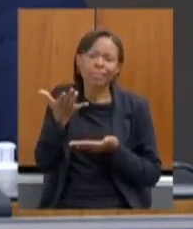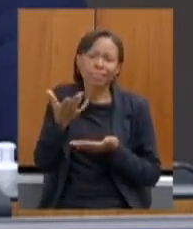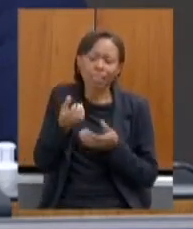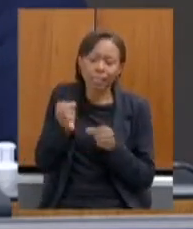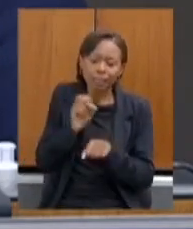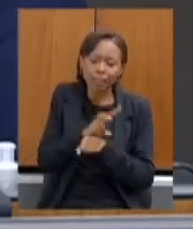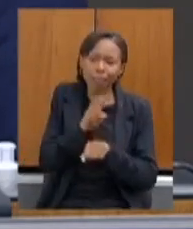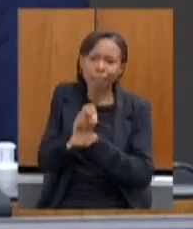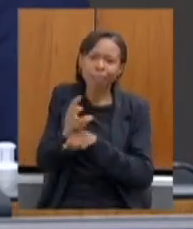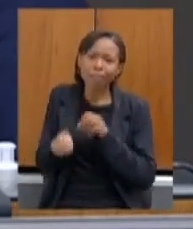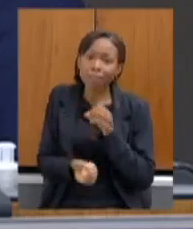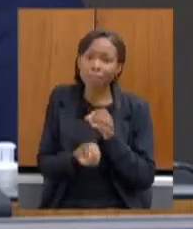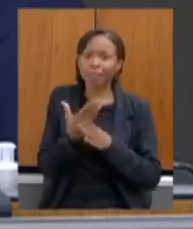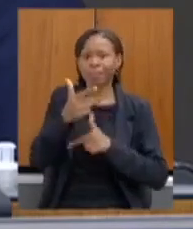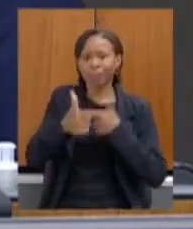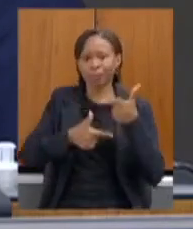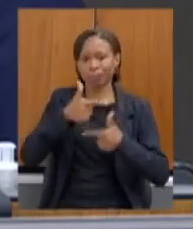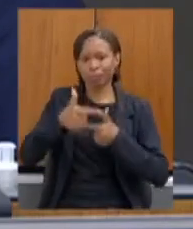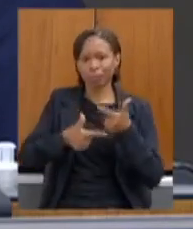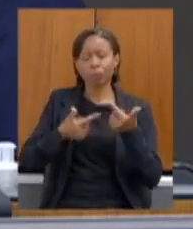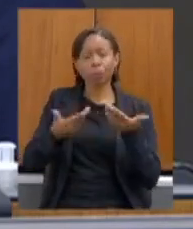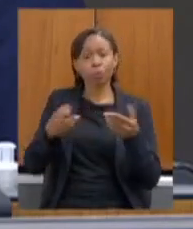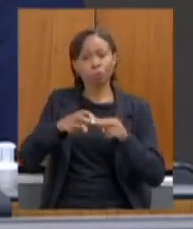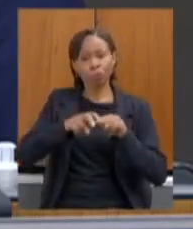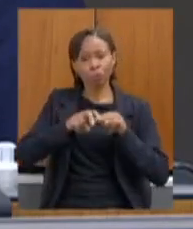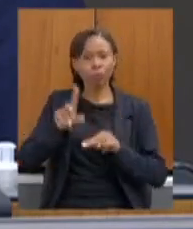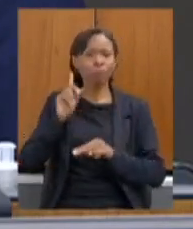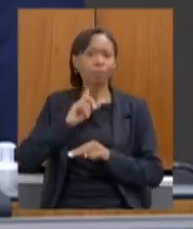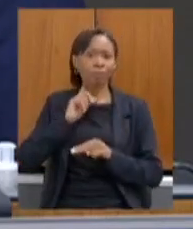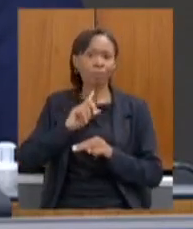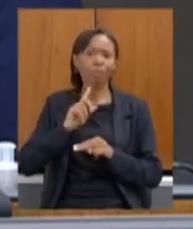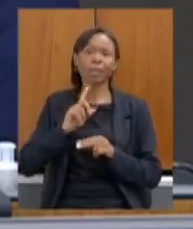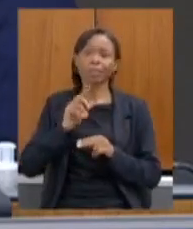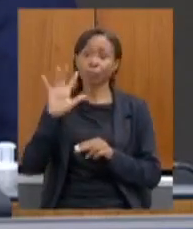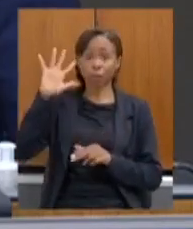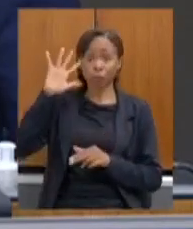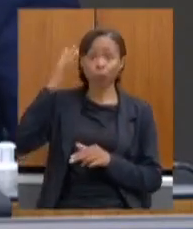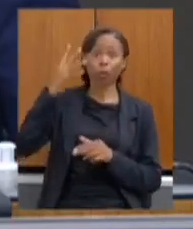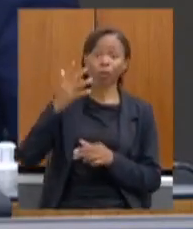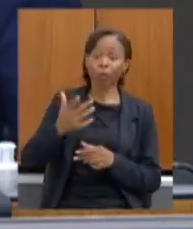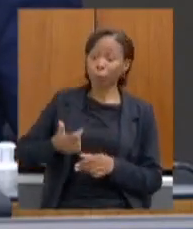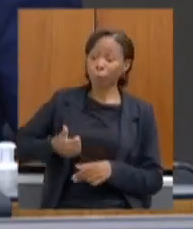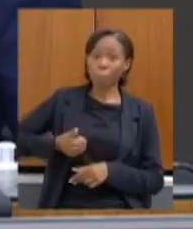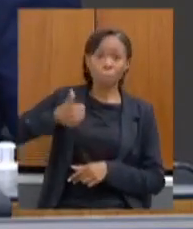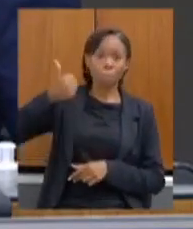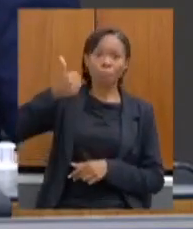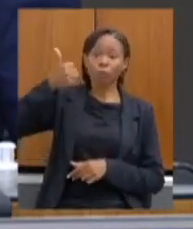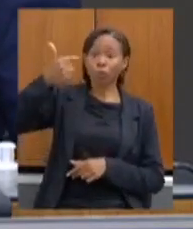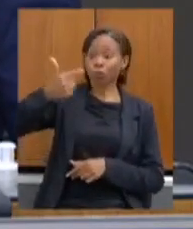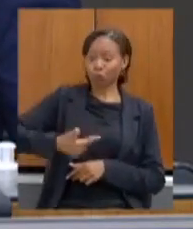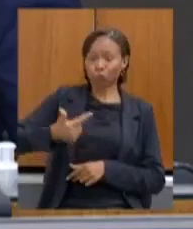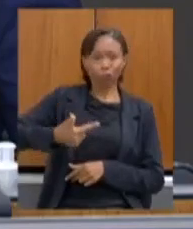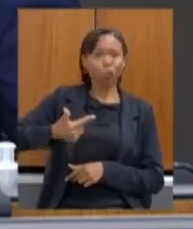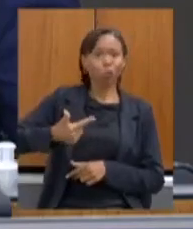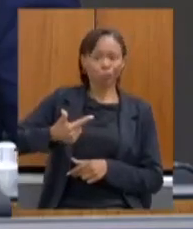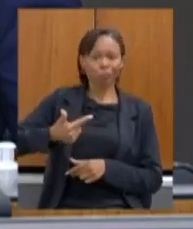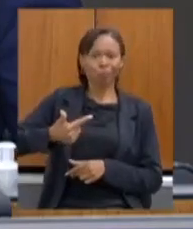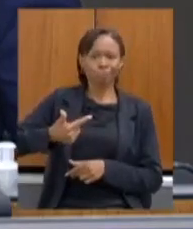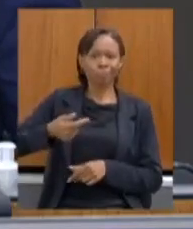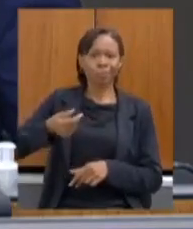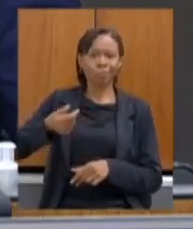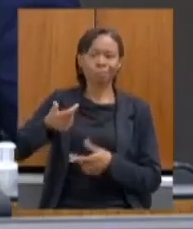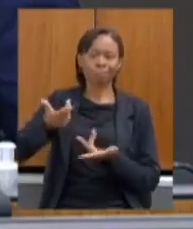no nosso Estado, Minas Gerais hoje alcança mais este bom resultado como segundo lugar no ranking de melhores saldos de empregos